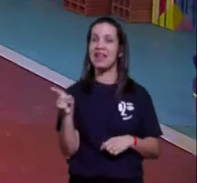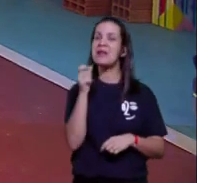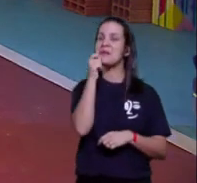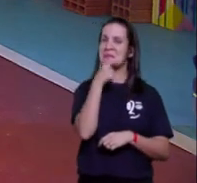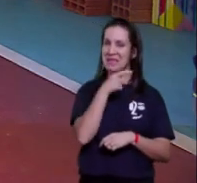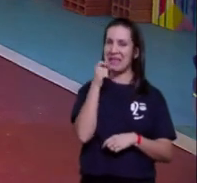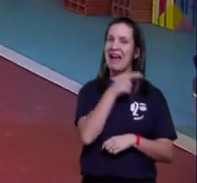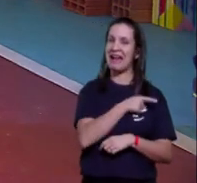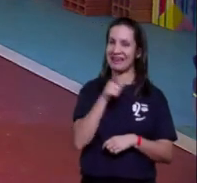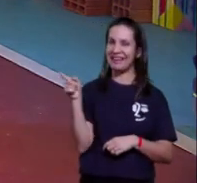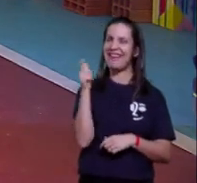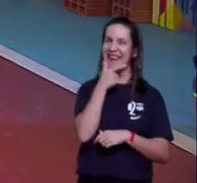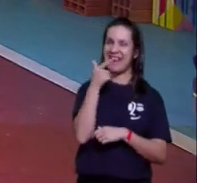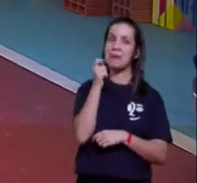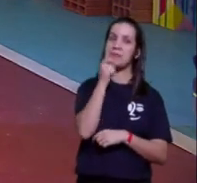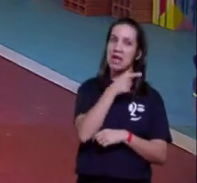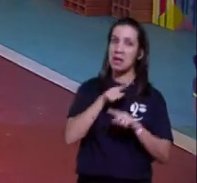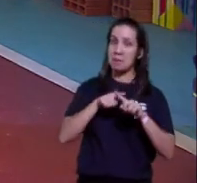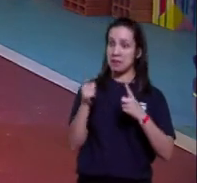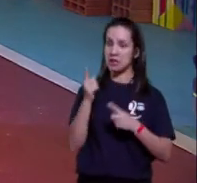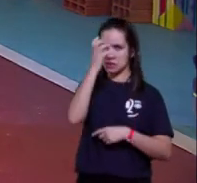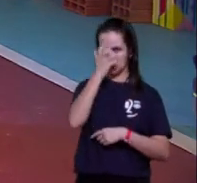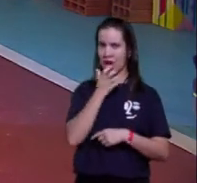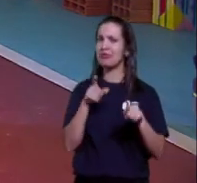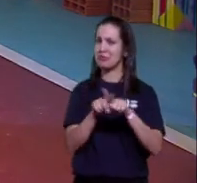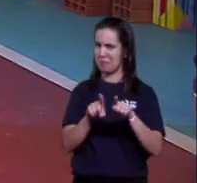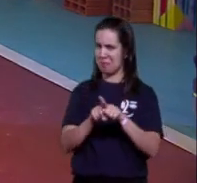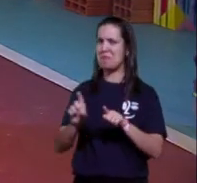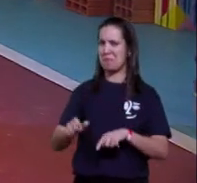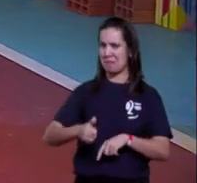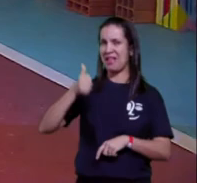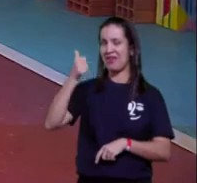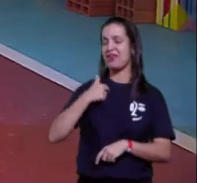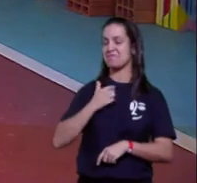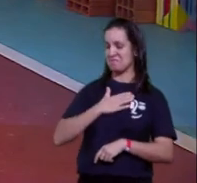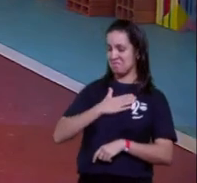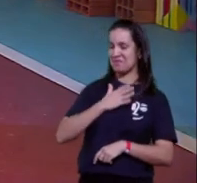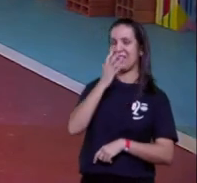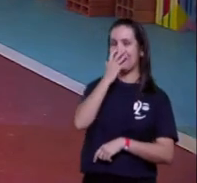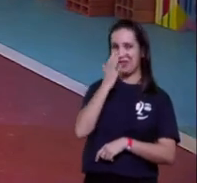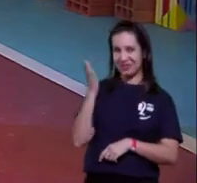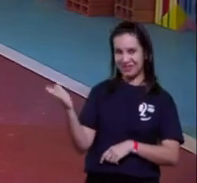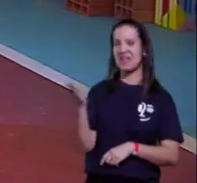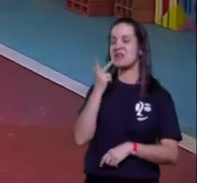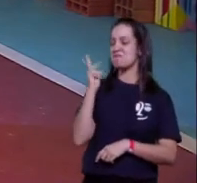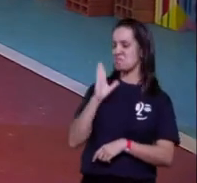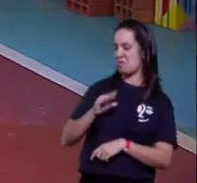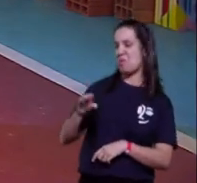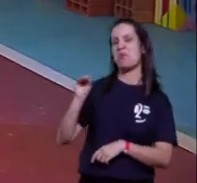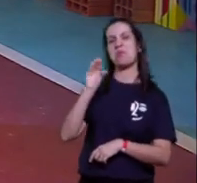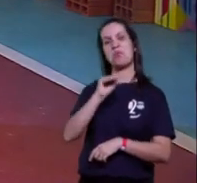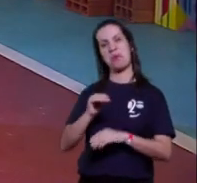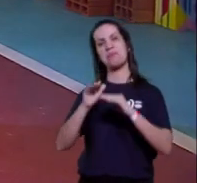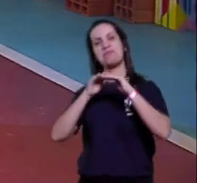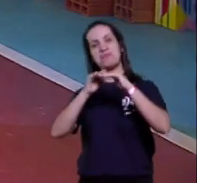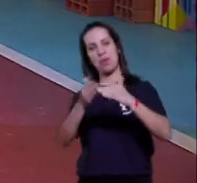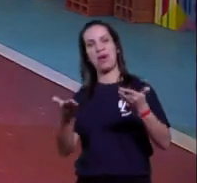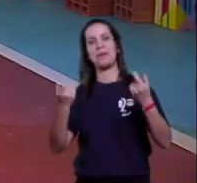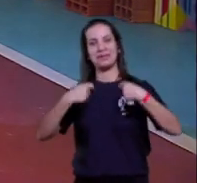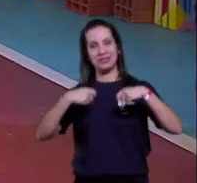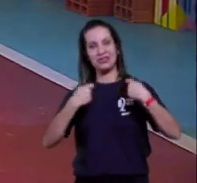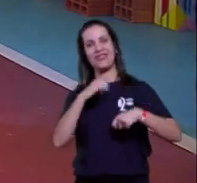mas... saudade de vocês. Pra falar sério, o cara é melhor ainda, hein? Gostei da sua live. Chegou chegando, falando que tem que ser